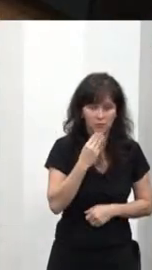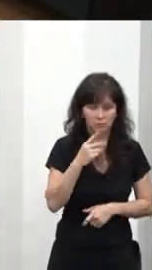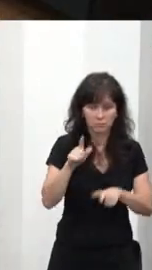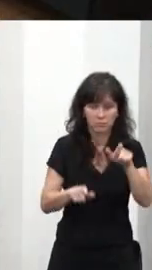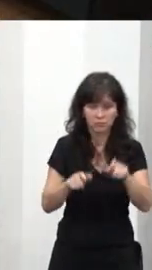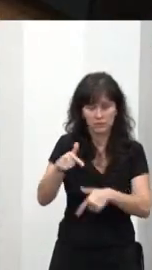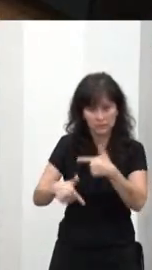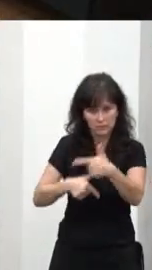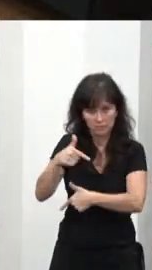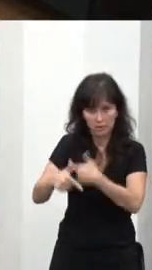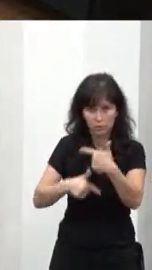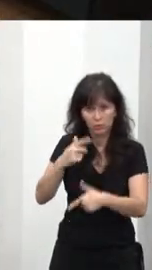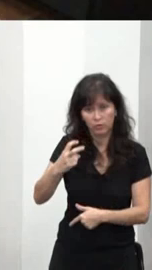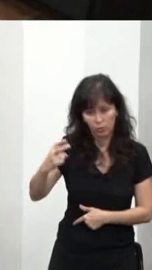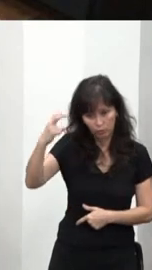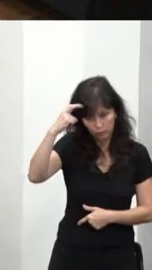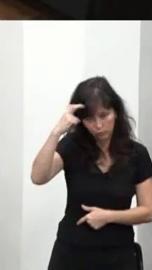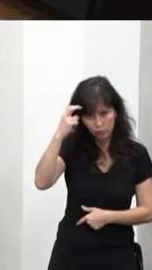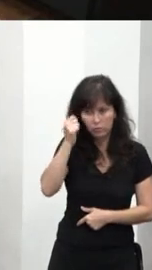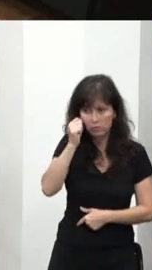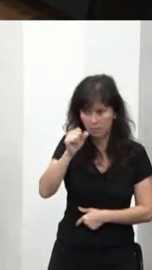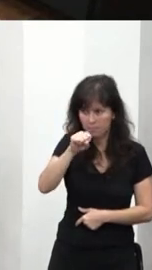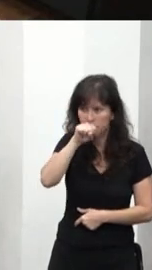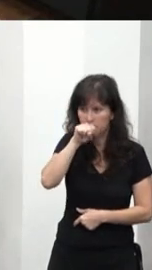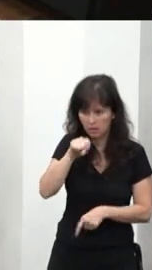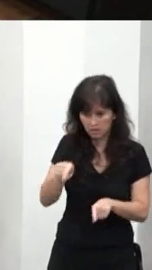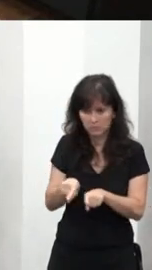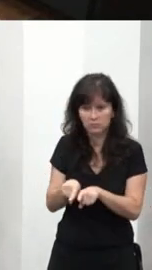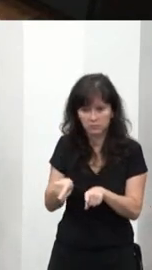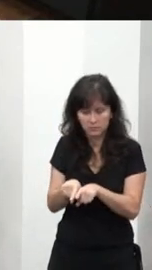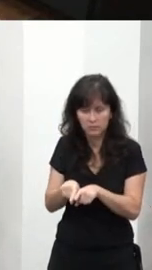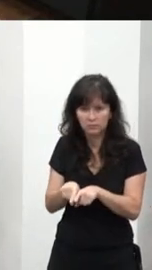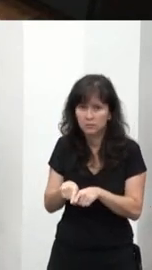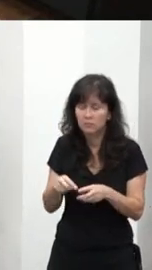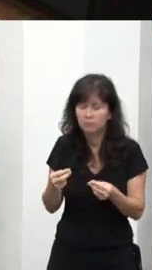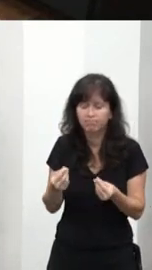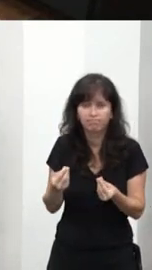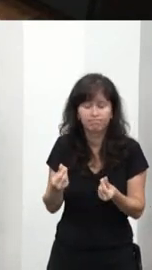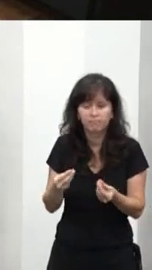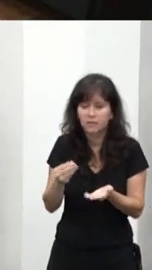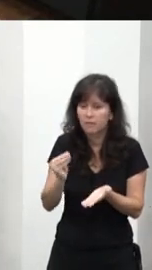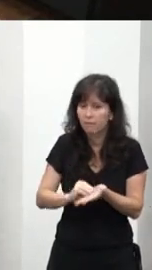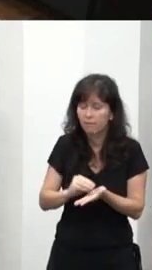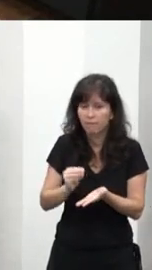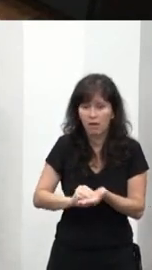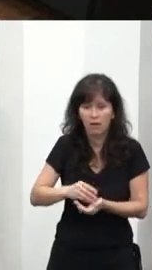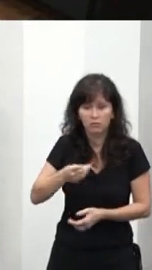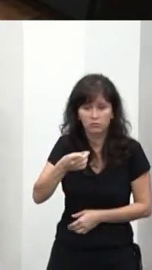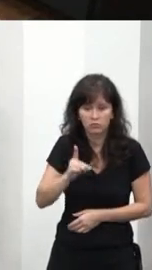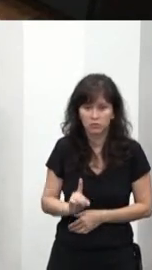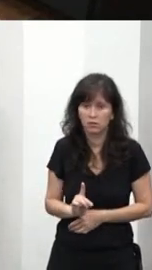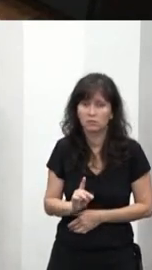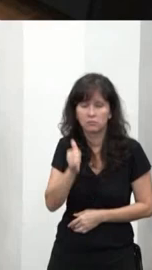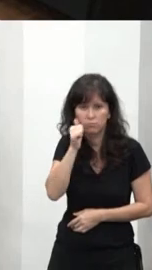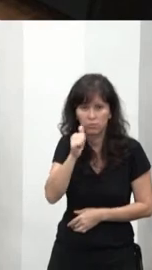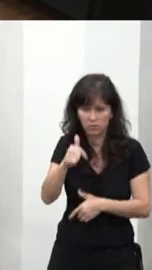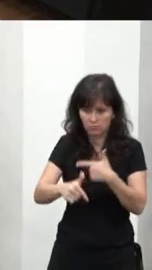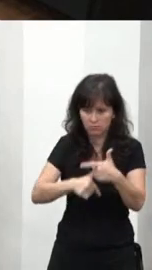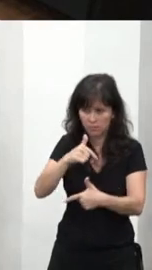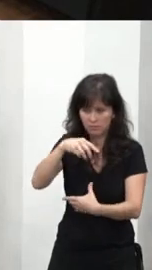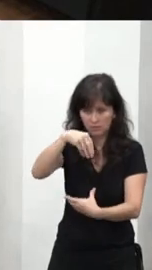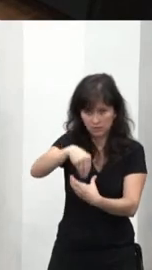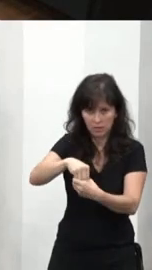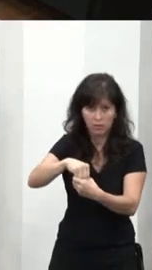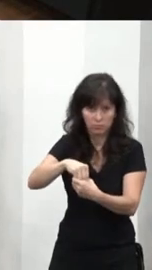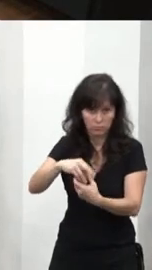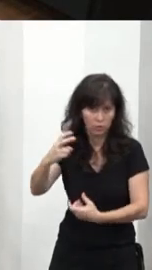né as mães inclusive é muito precalizado é muita falta de direito né é mulheres que atuam na cultura quando engravida por